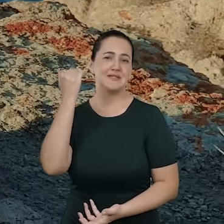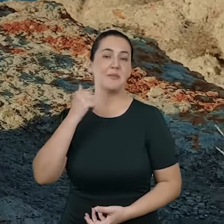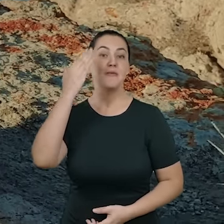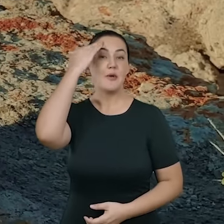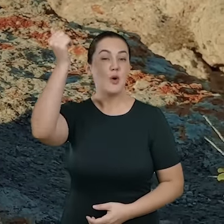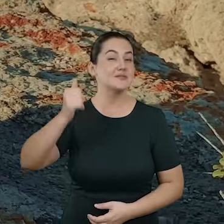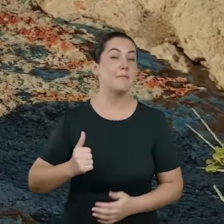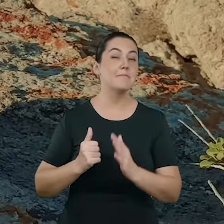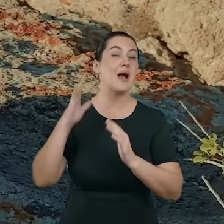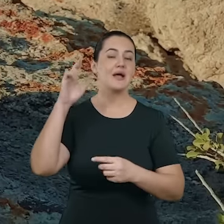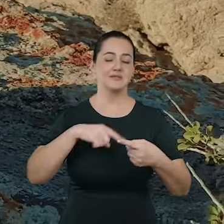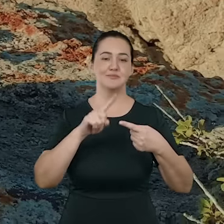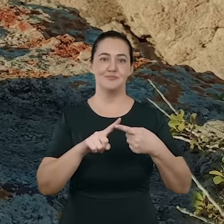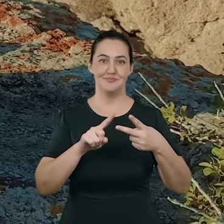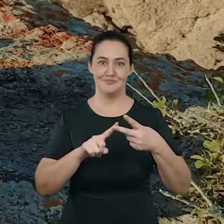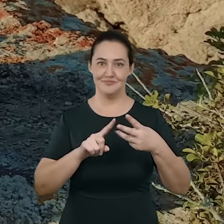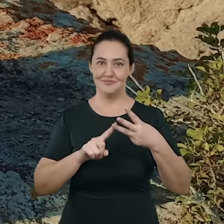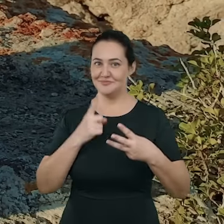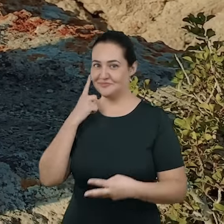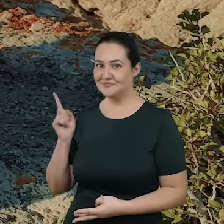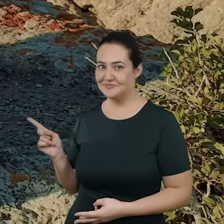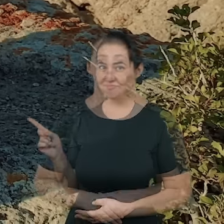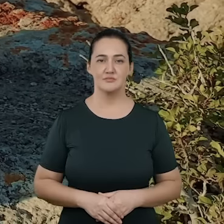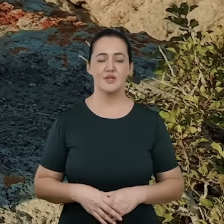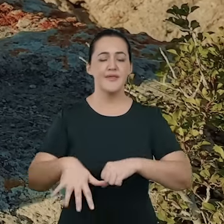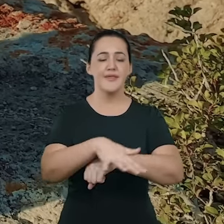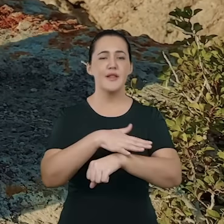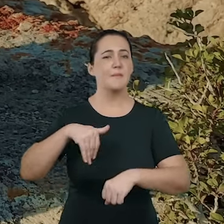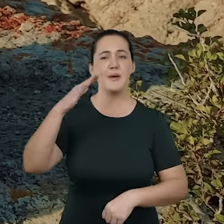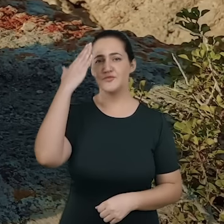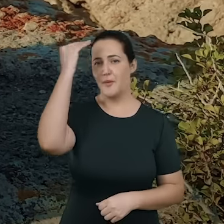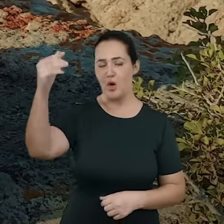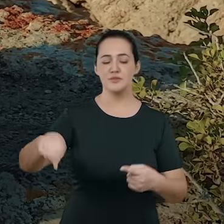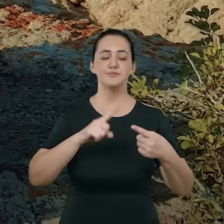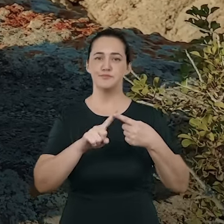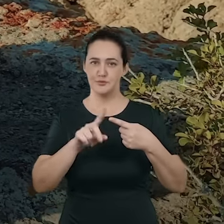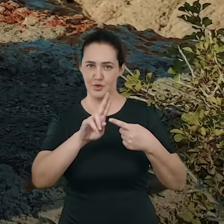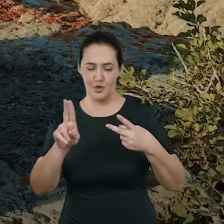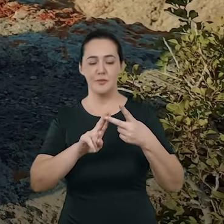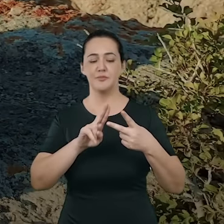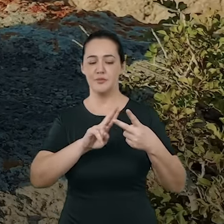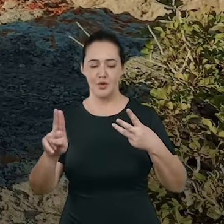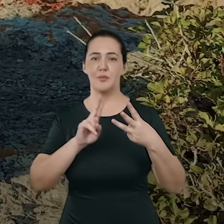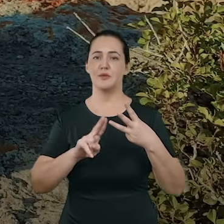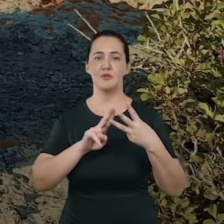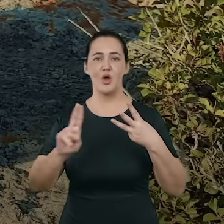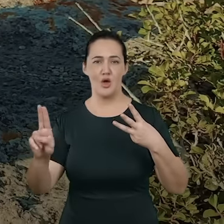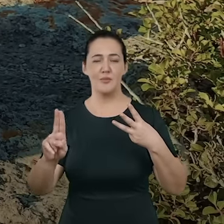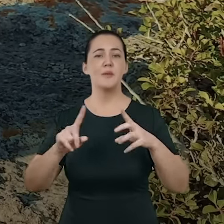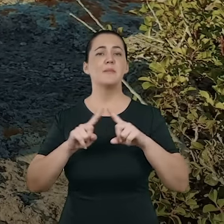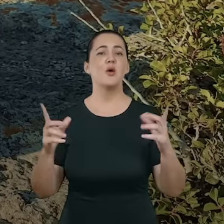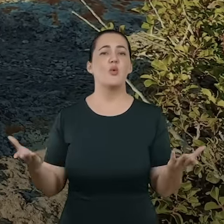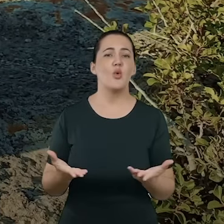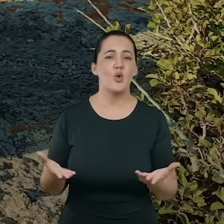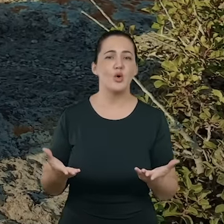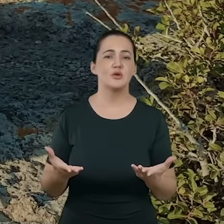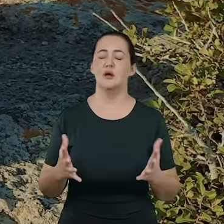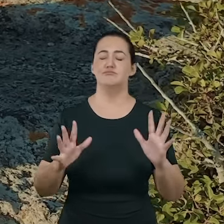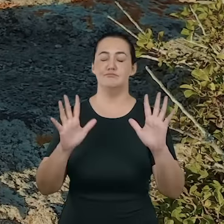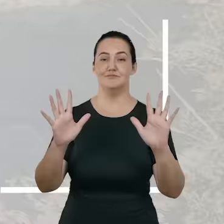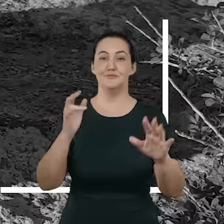país é bem famoso por conta das suas ilhas. E as mais conhecidas são a Mykonos, Santorini e Creta. Só que hoje